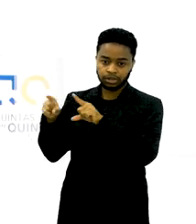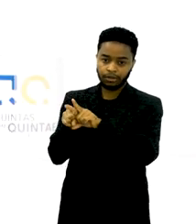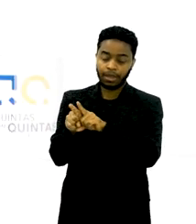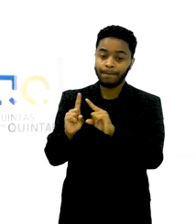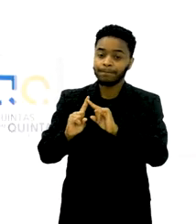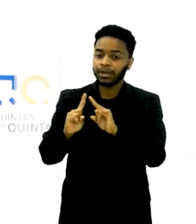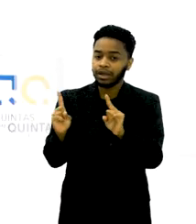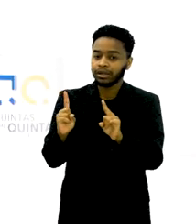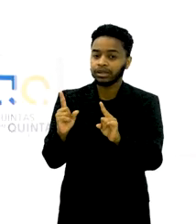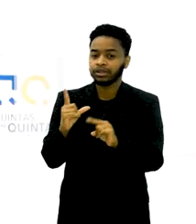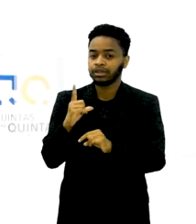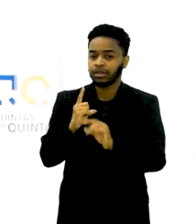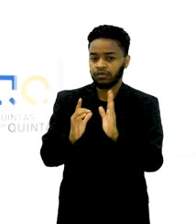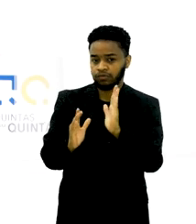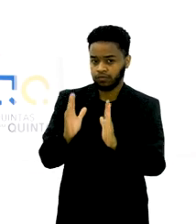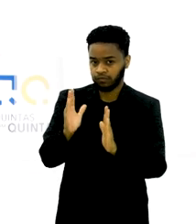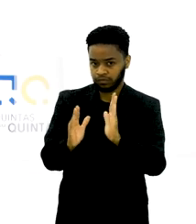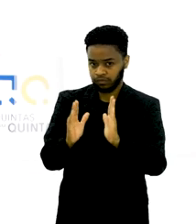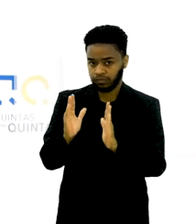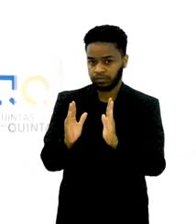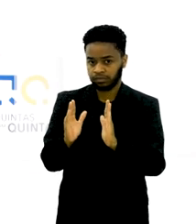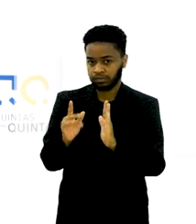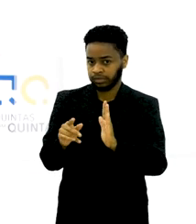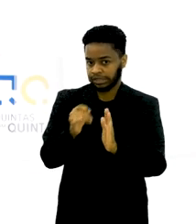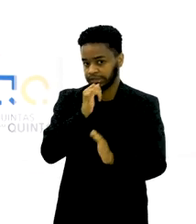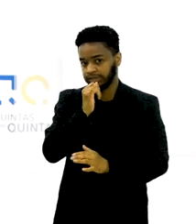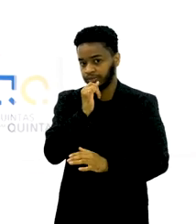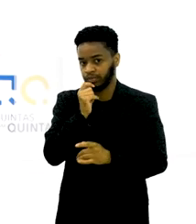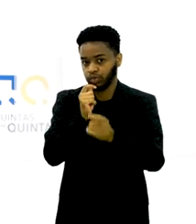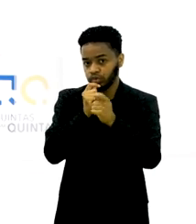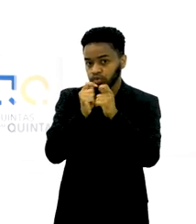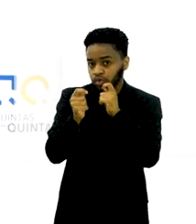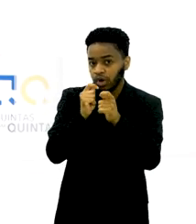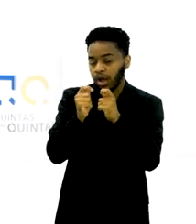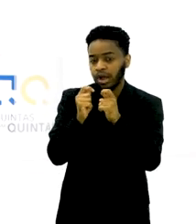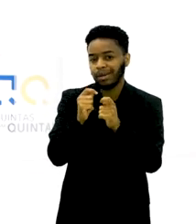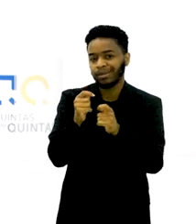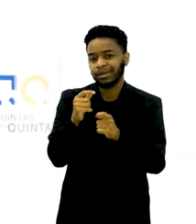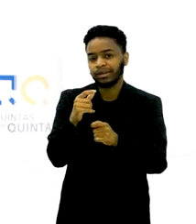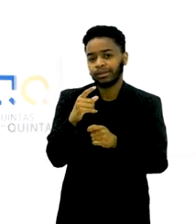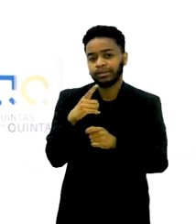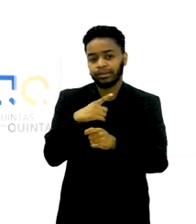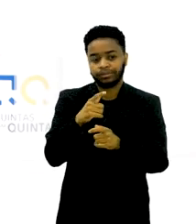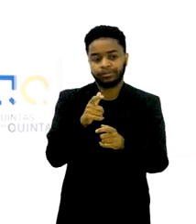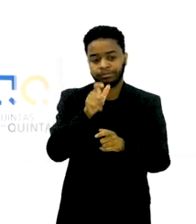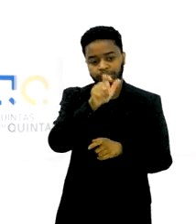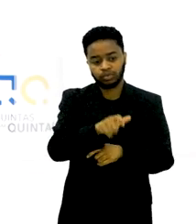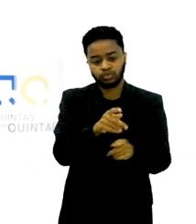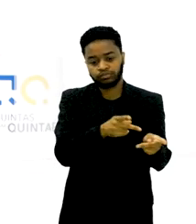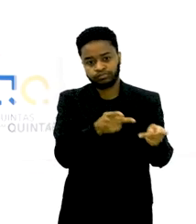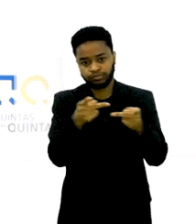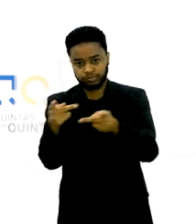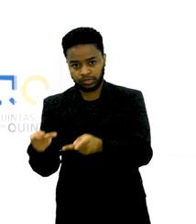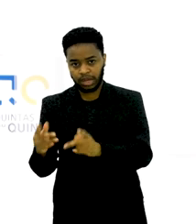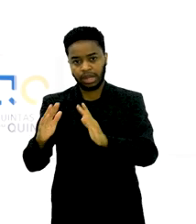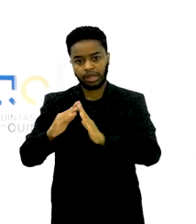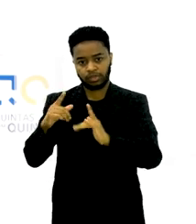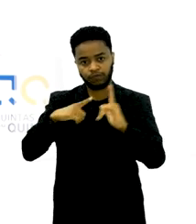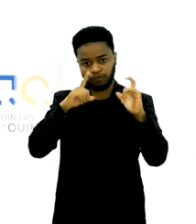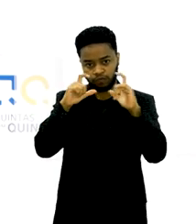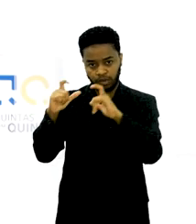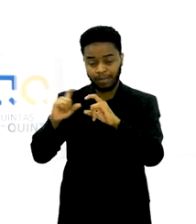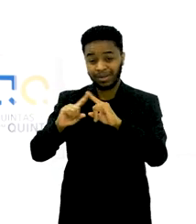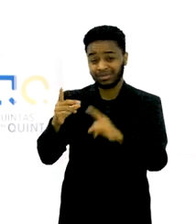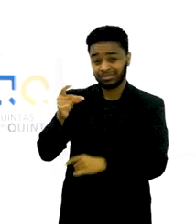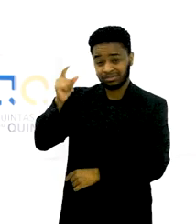mas teve um teve um momento né do jornalismo por exemplo que V vinha o jornalista vinha o fotógrafo